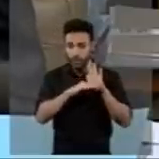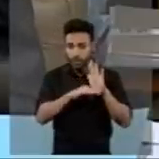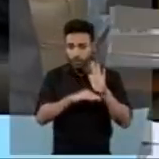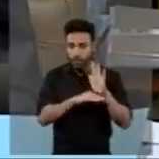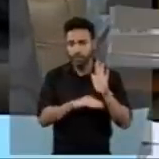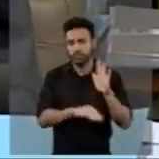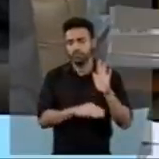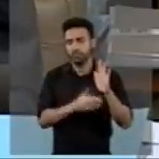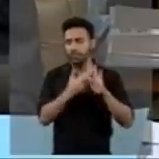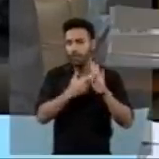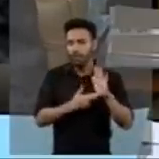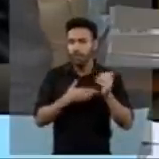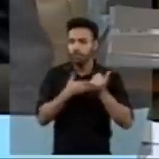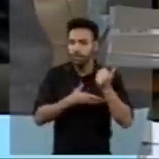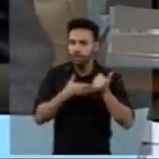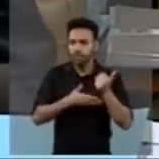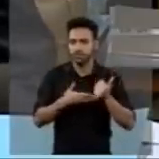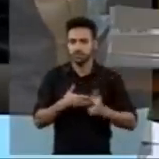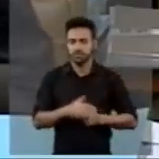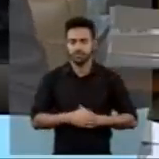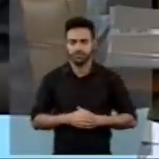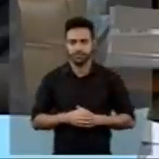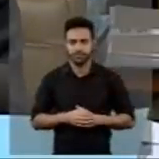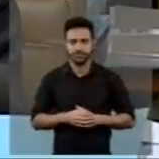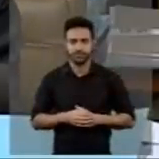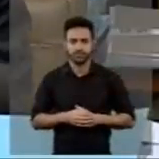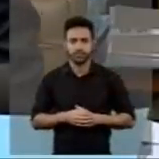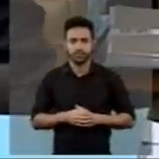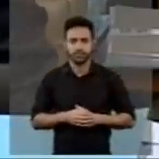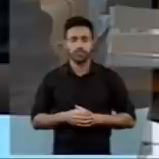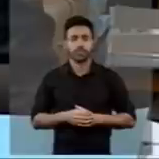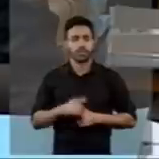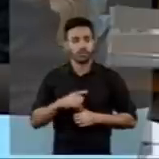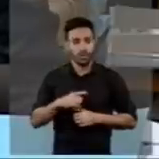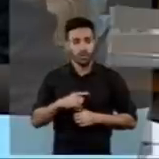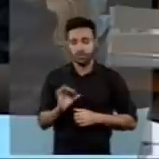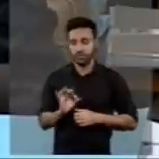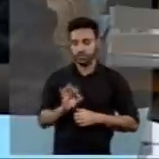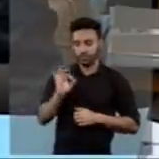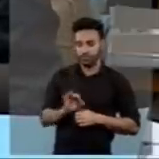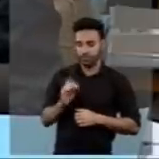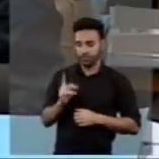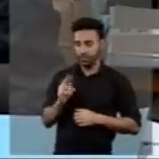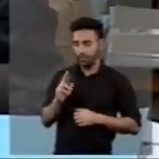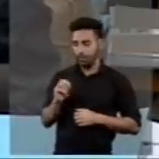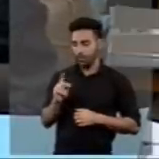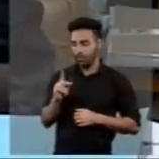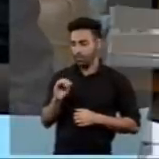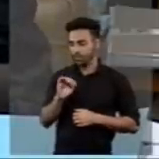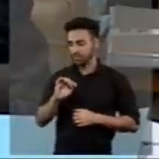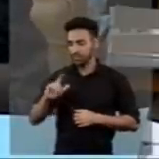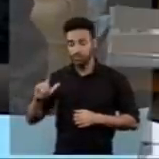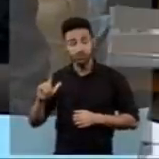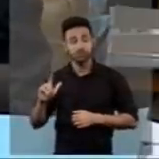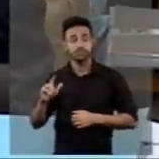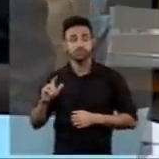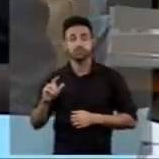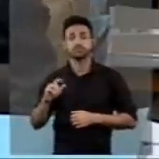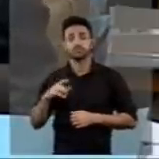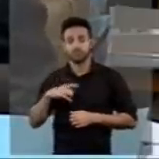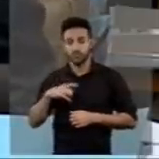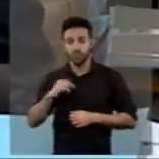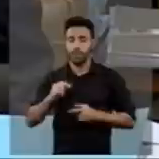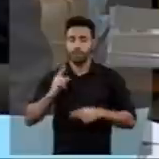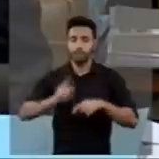diretriz fundamental que, encontrando suporte no princípio da proporcionalidade, veda os excessos normativos e